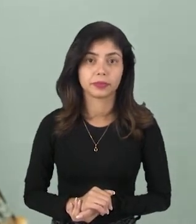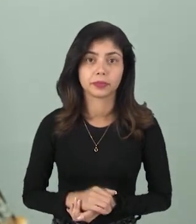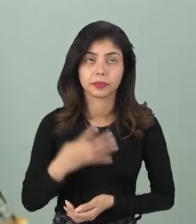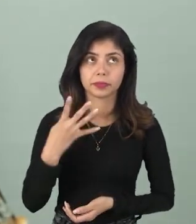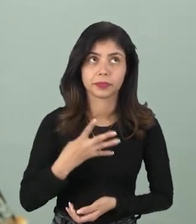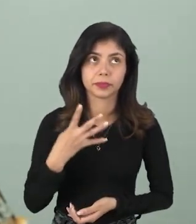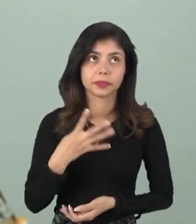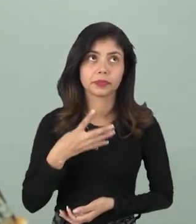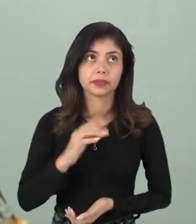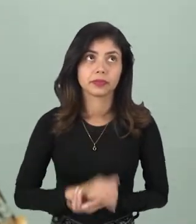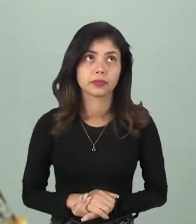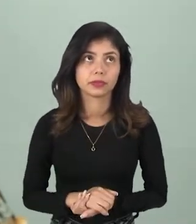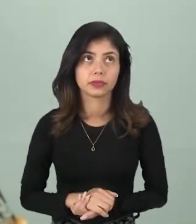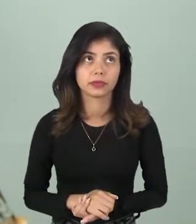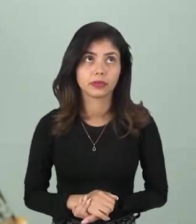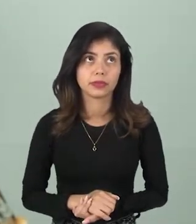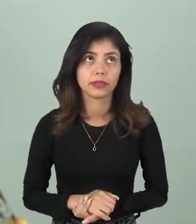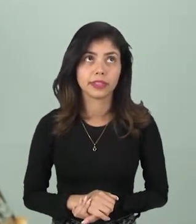14